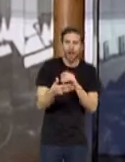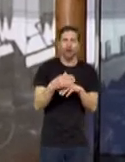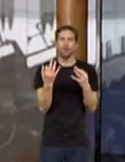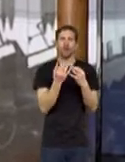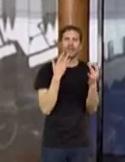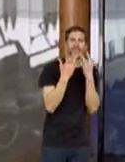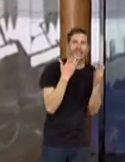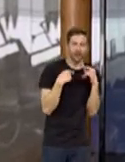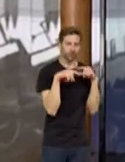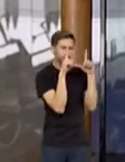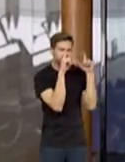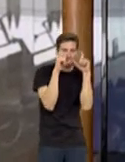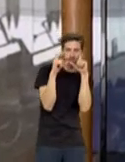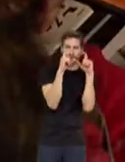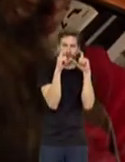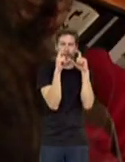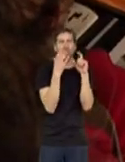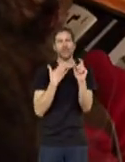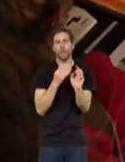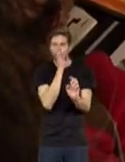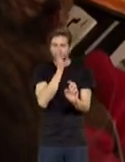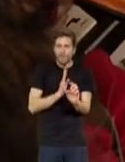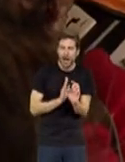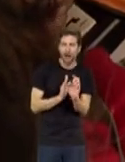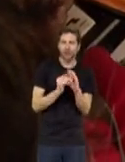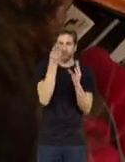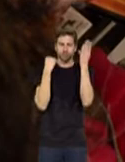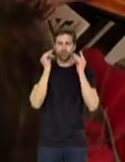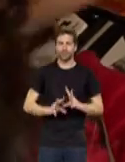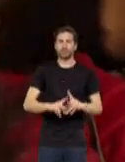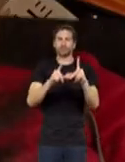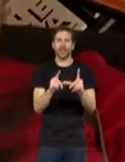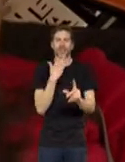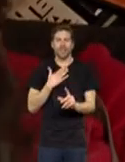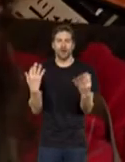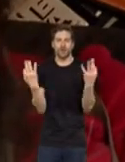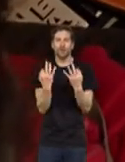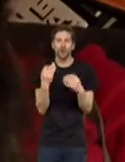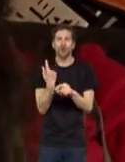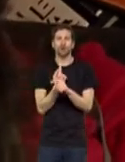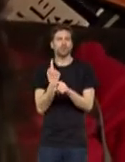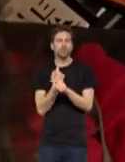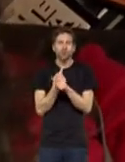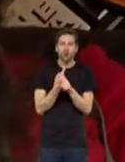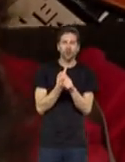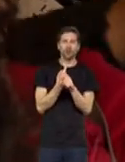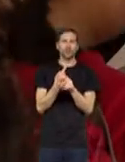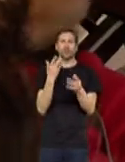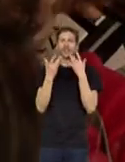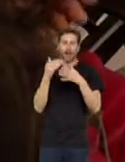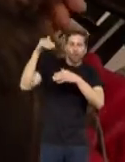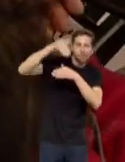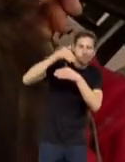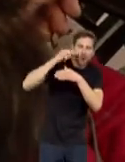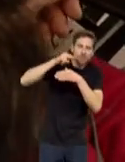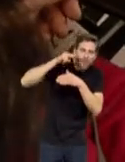prática que tive da fotografia de espetáculo, porque tive acesso a um conjunto de circunstâncias e de bastidores e de possibilidades